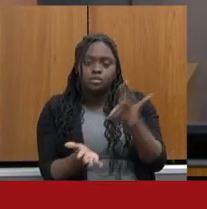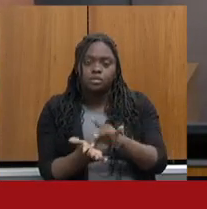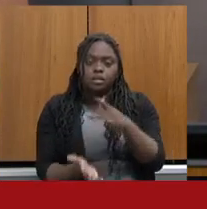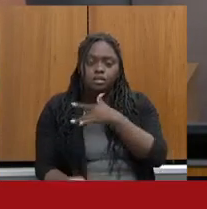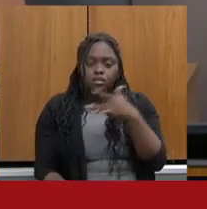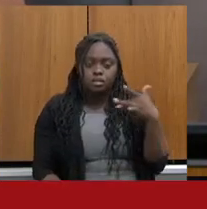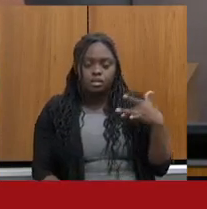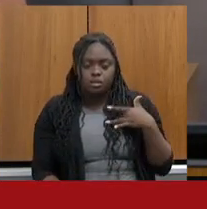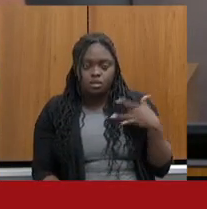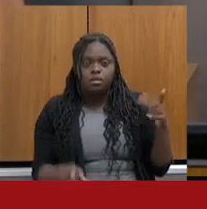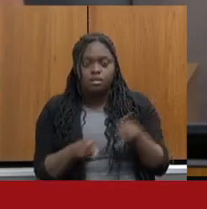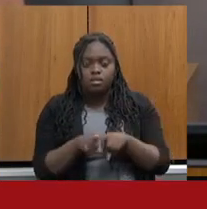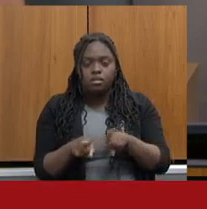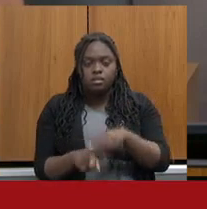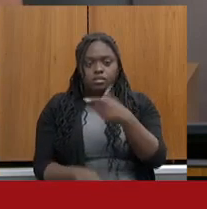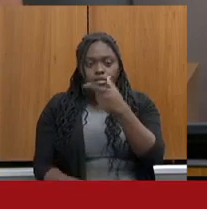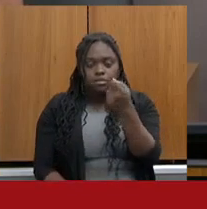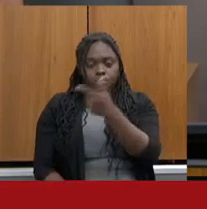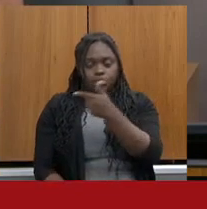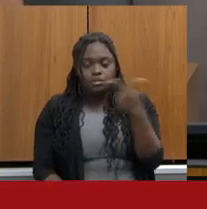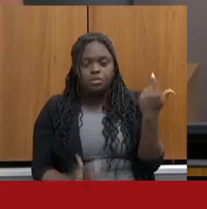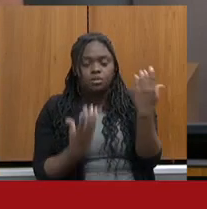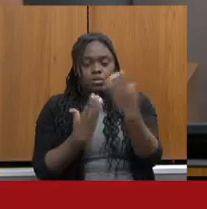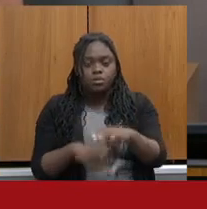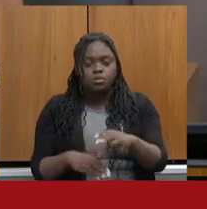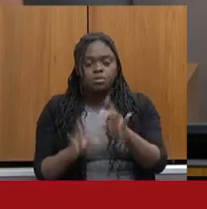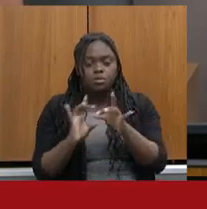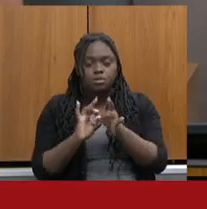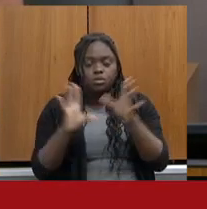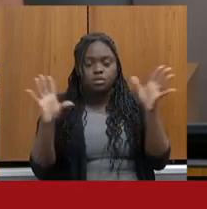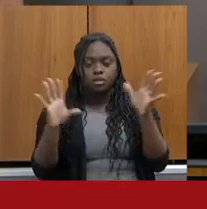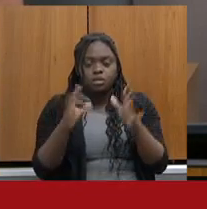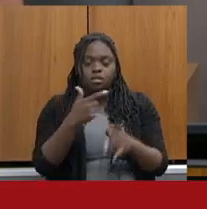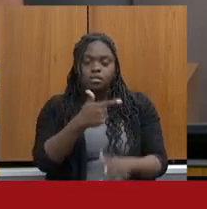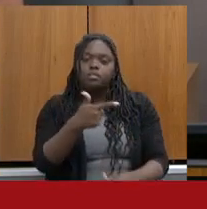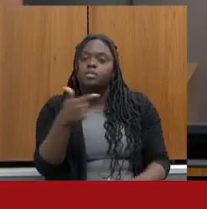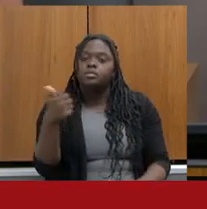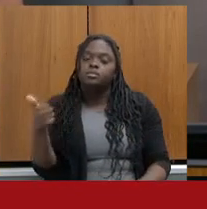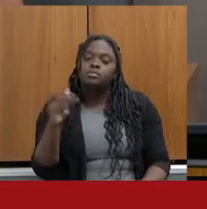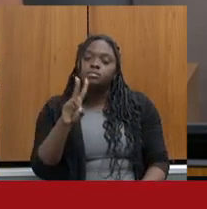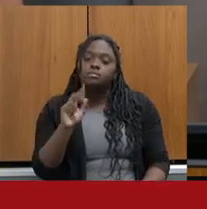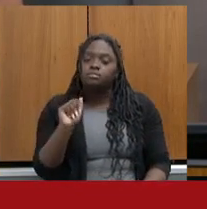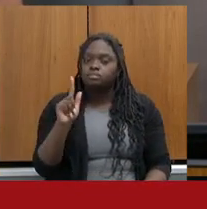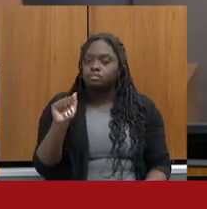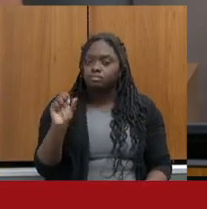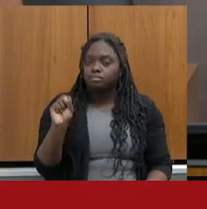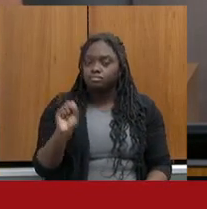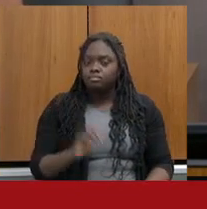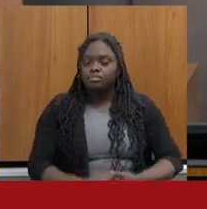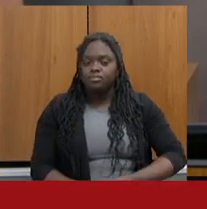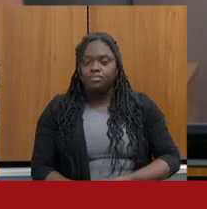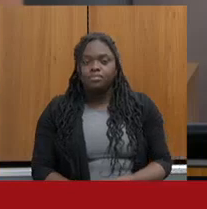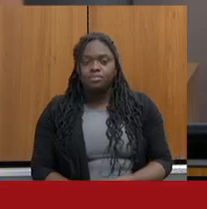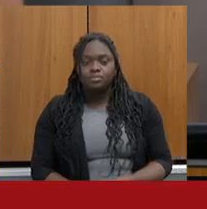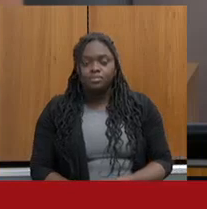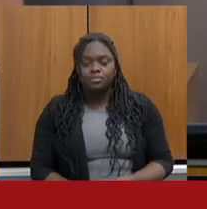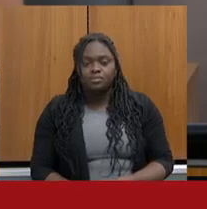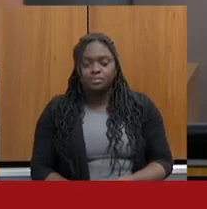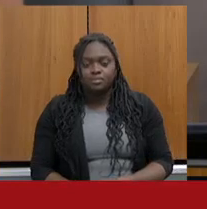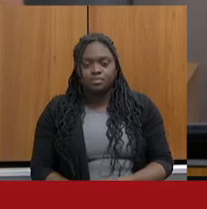e para 2022 concurso autorizado com 21 vagas próxima por favor